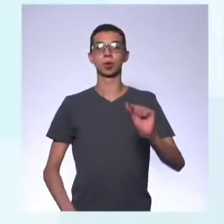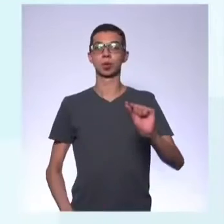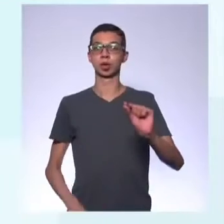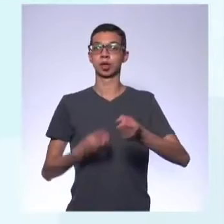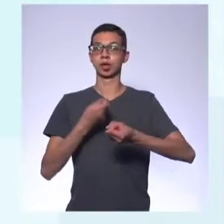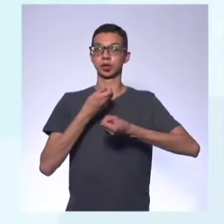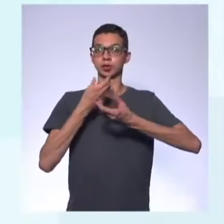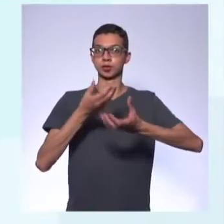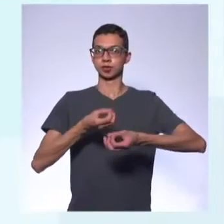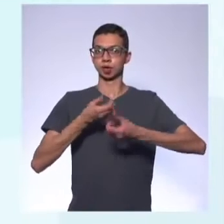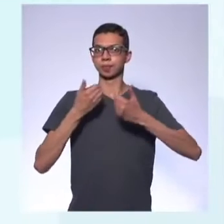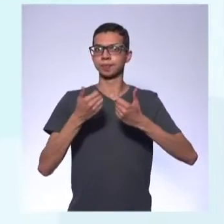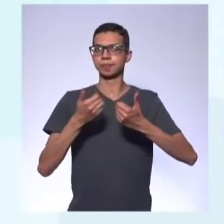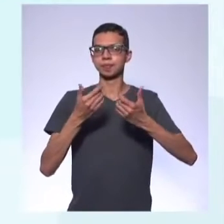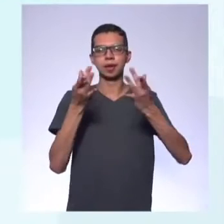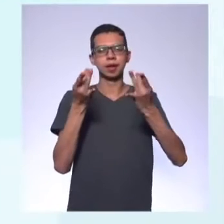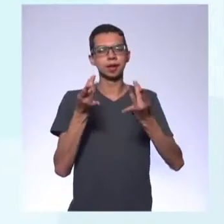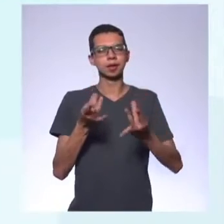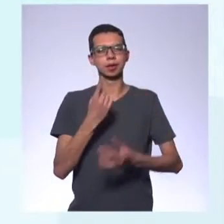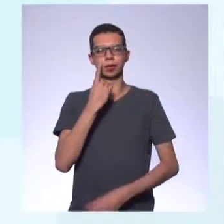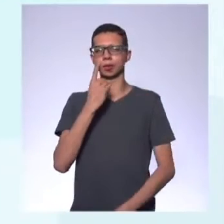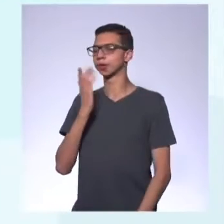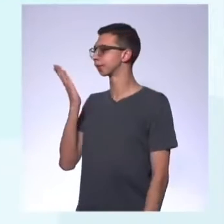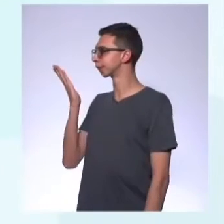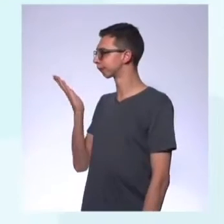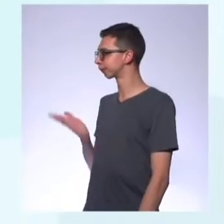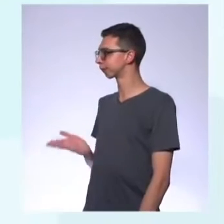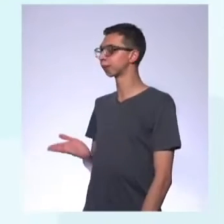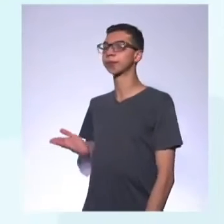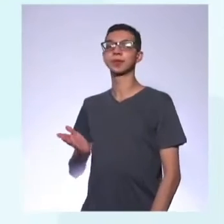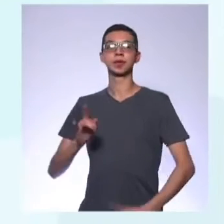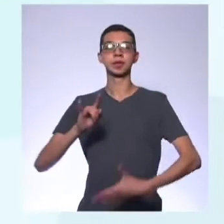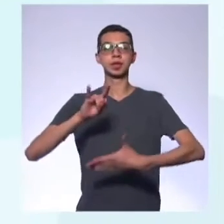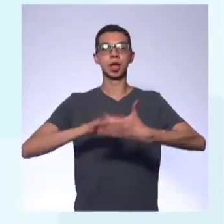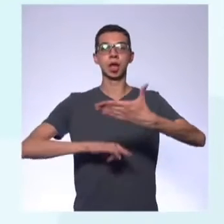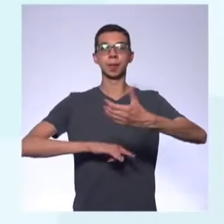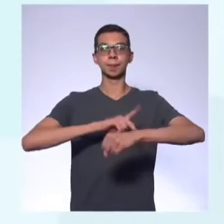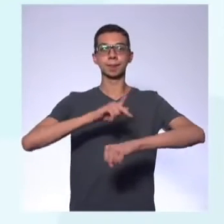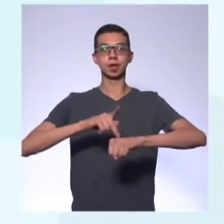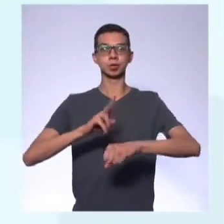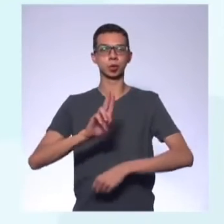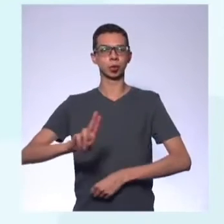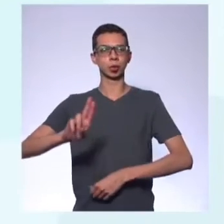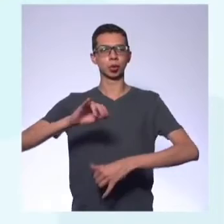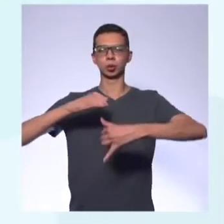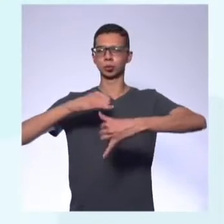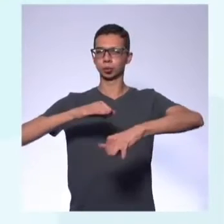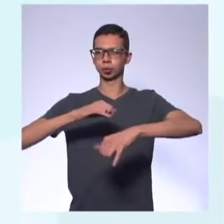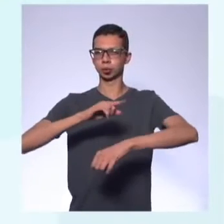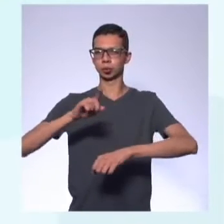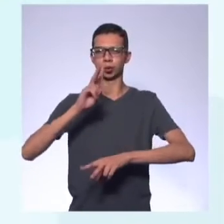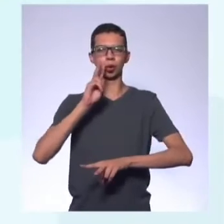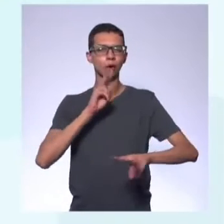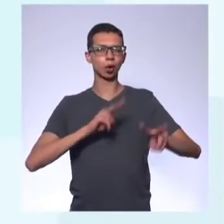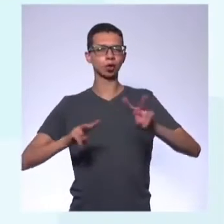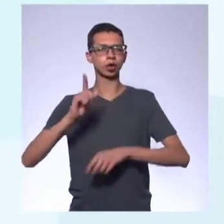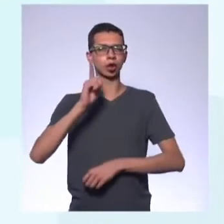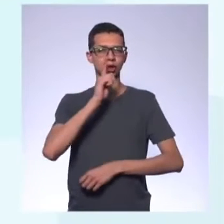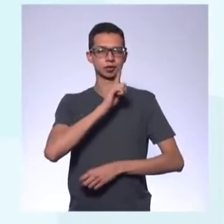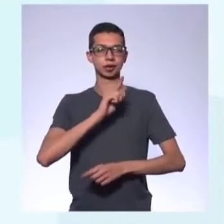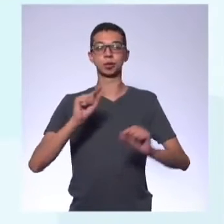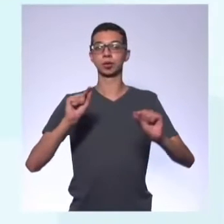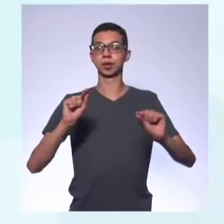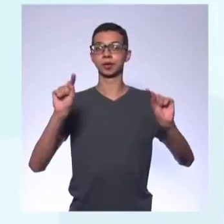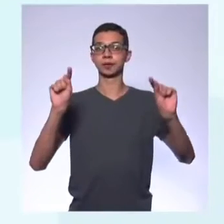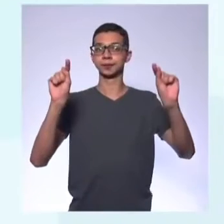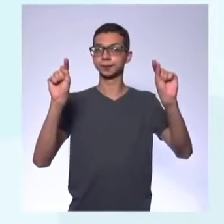então acompanhem aí. Lista de países por consumo de eletricidade. Aí vocês conseguem observar que entre